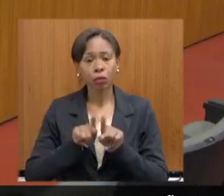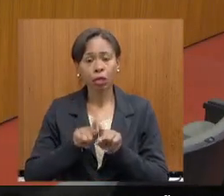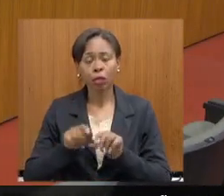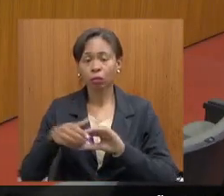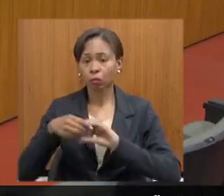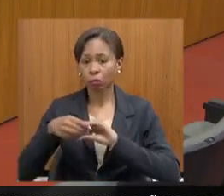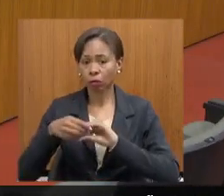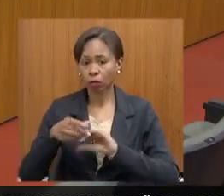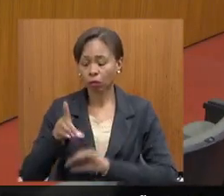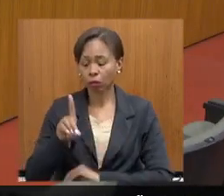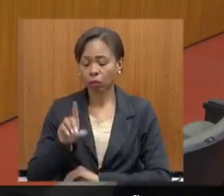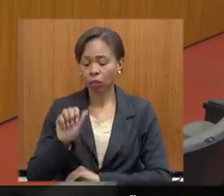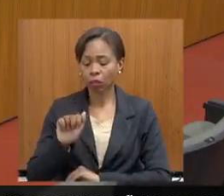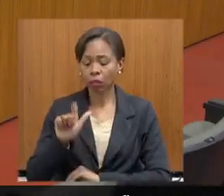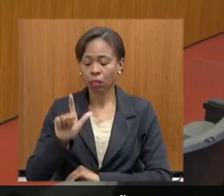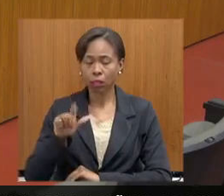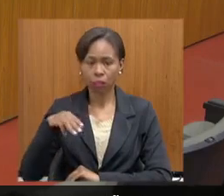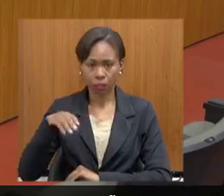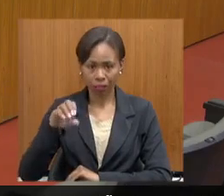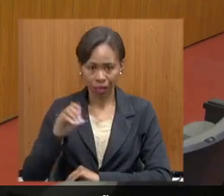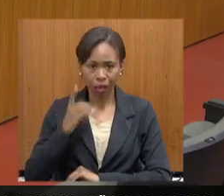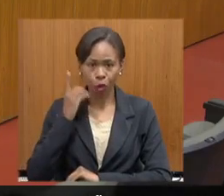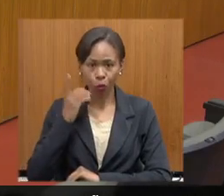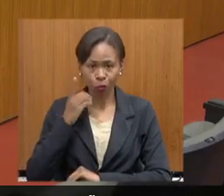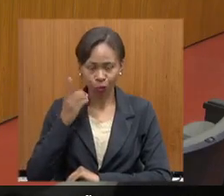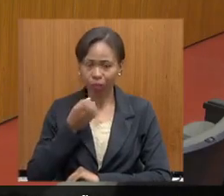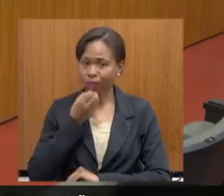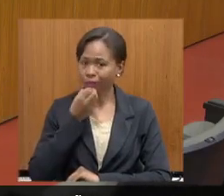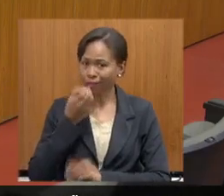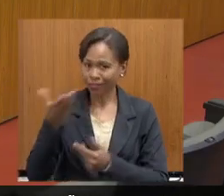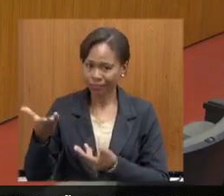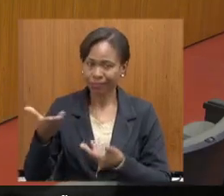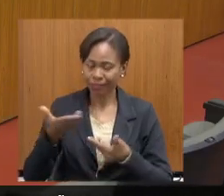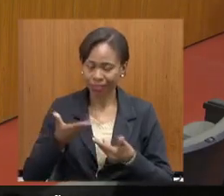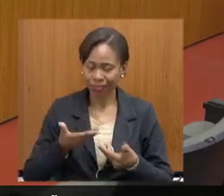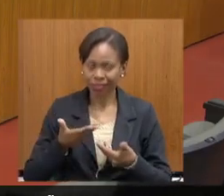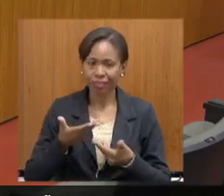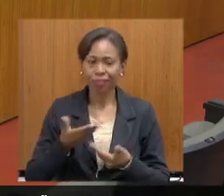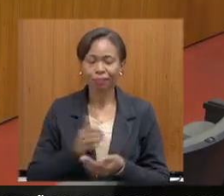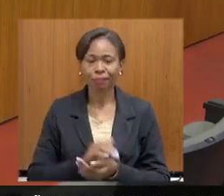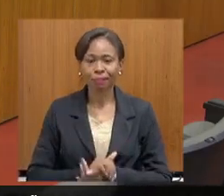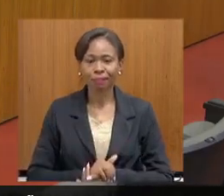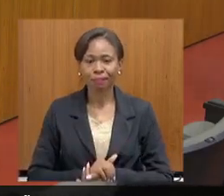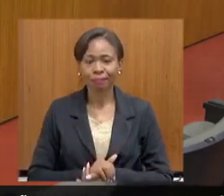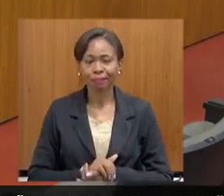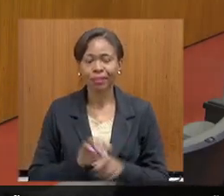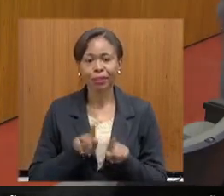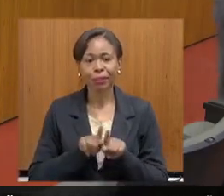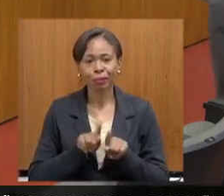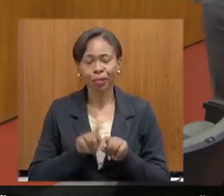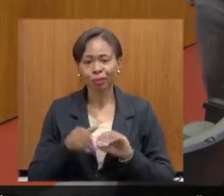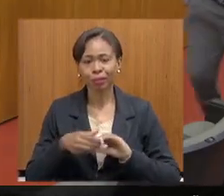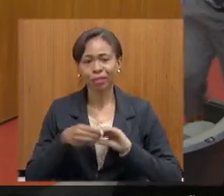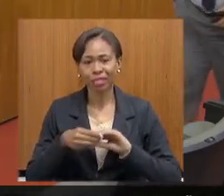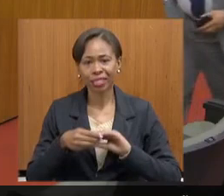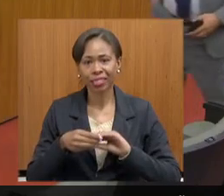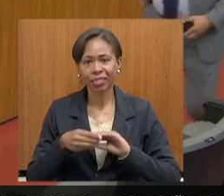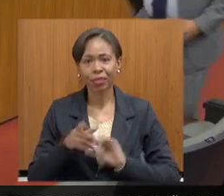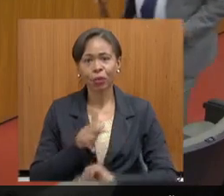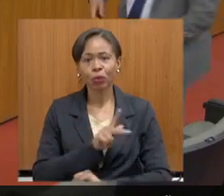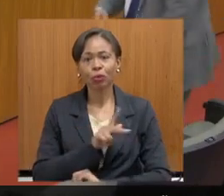Deputado Dalmo Ribeiro Silva dando as duas vidas e quero saudar também o presidente